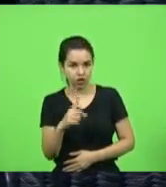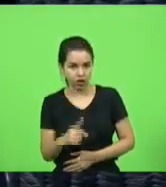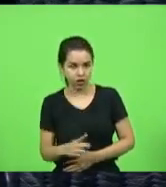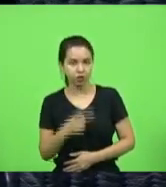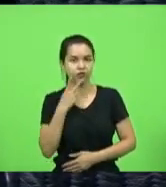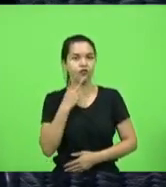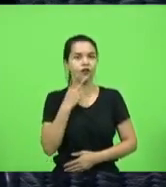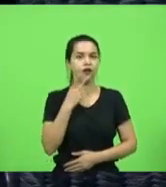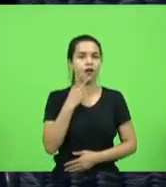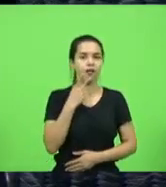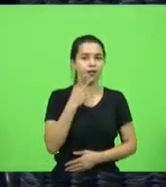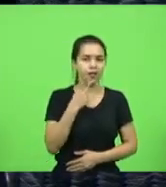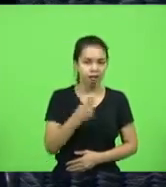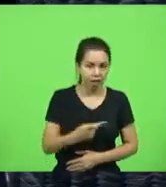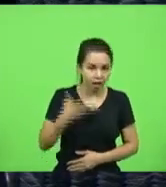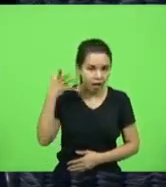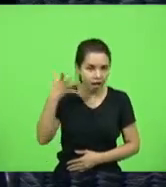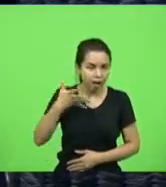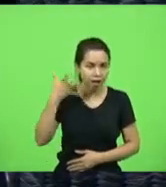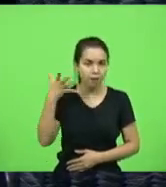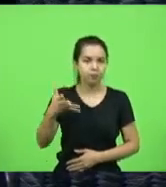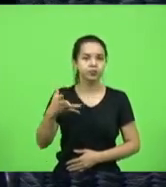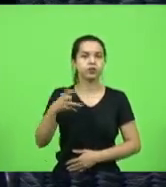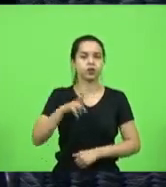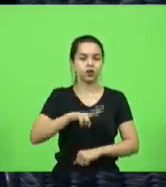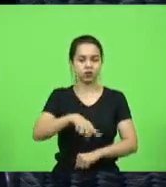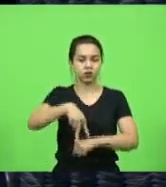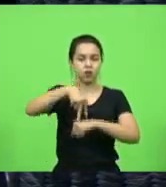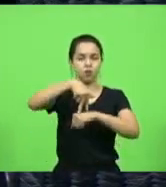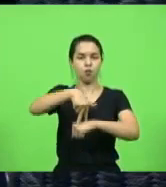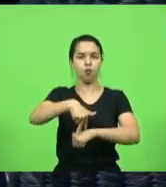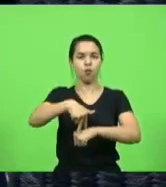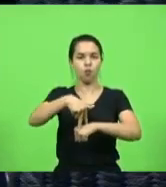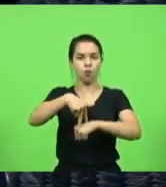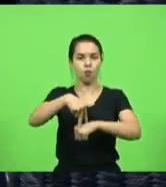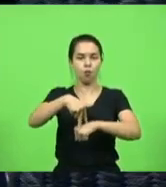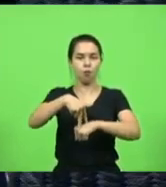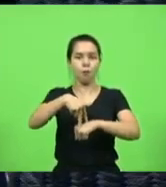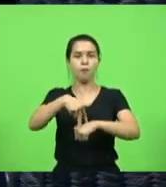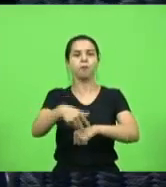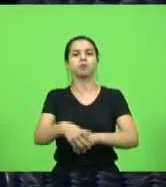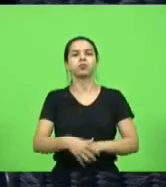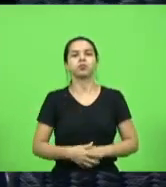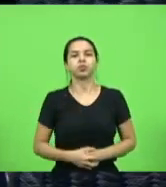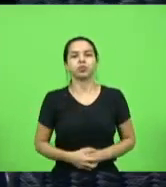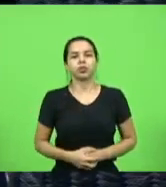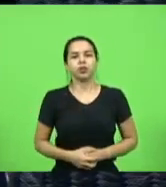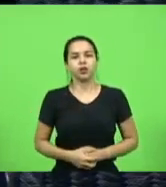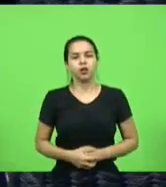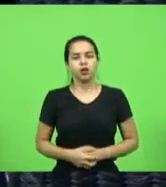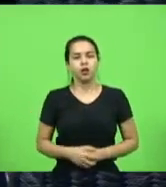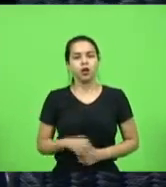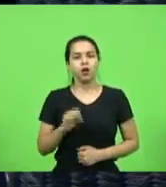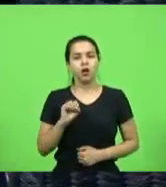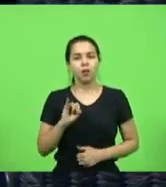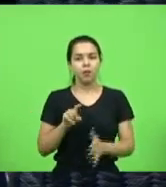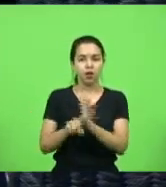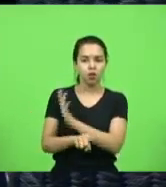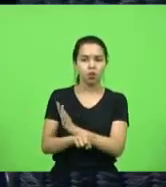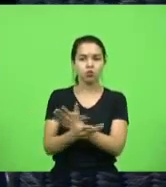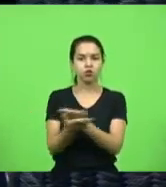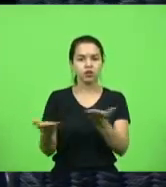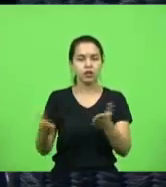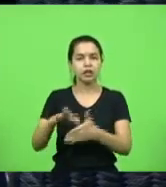uma solicitação com os líderes que se encontram aqui no plenário, para ver se necessário esse acordo de líderes. Seria